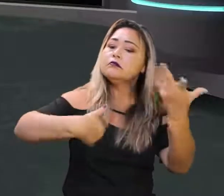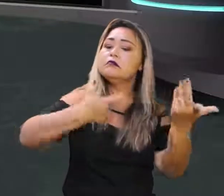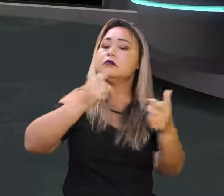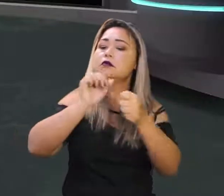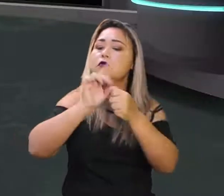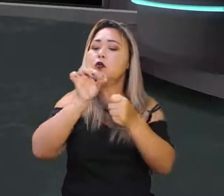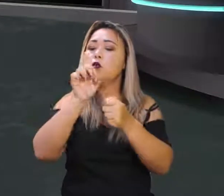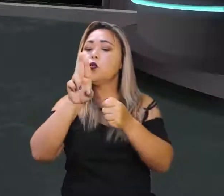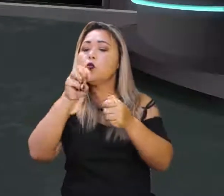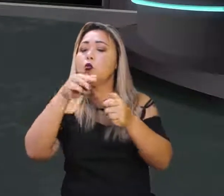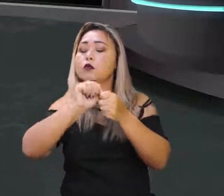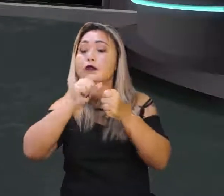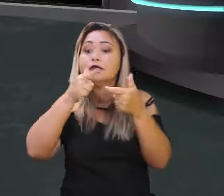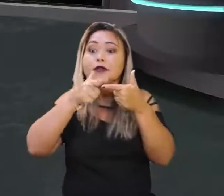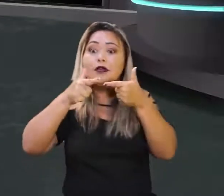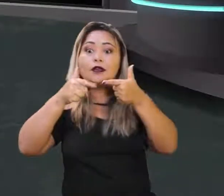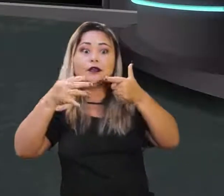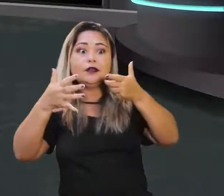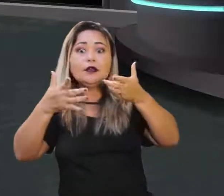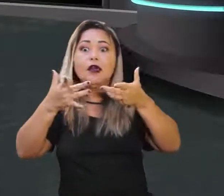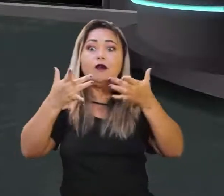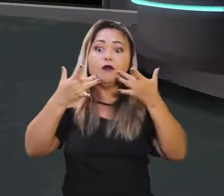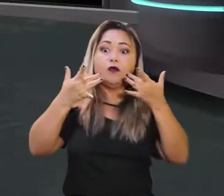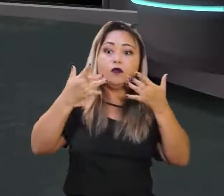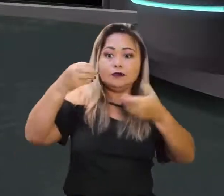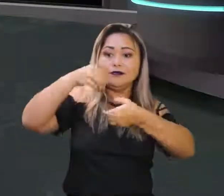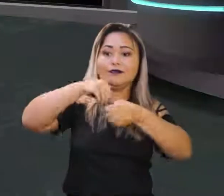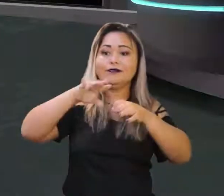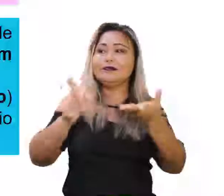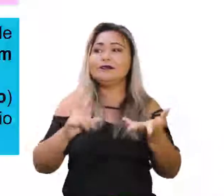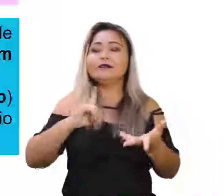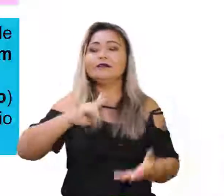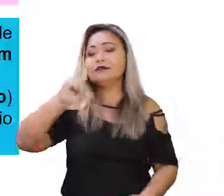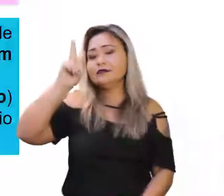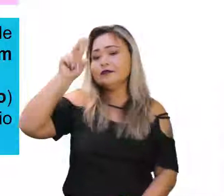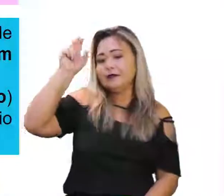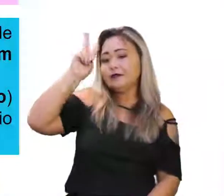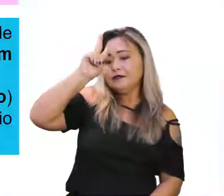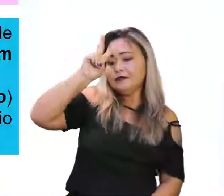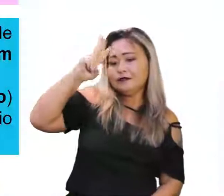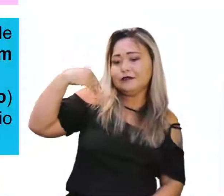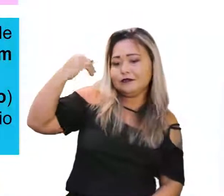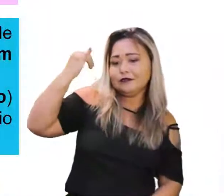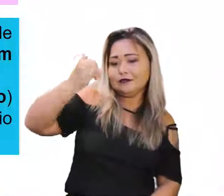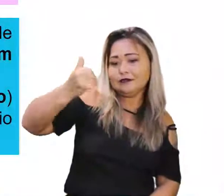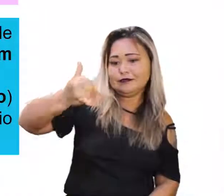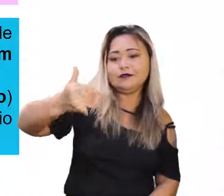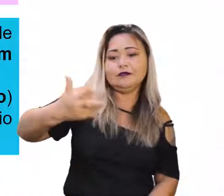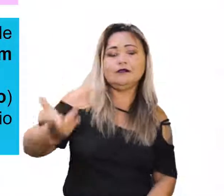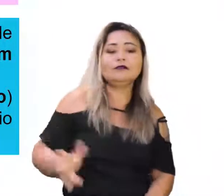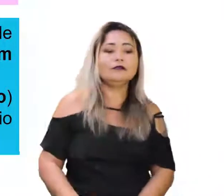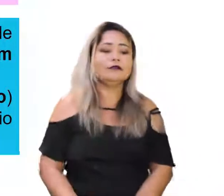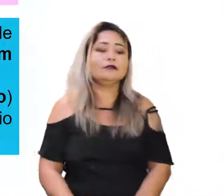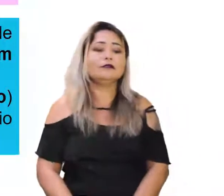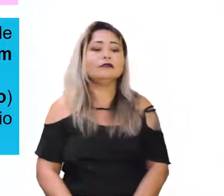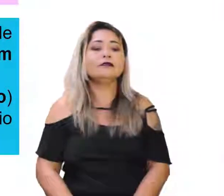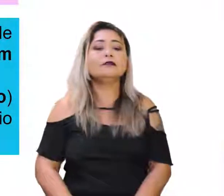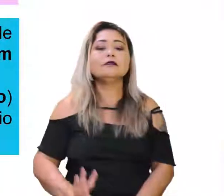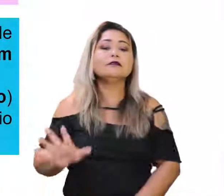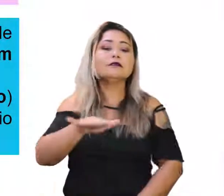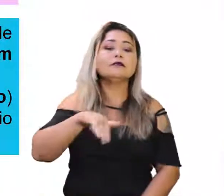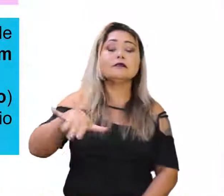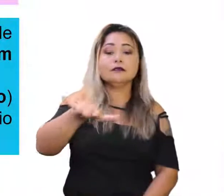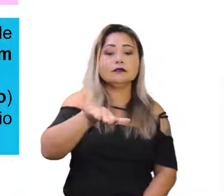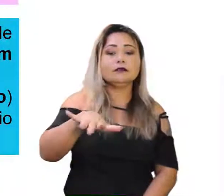drama e do conflito das peças teatrais. Exato. Das histórias em si, né? Exato. Então, pela